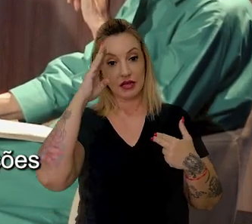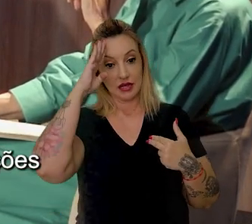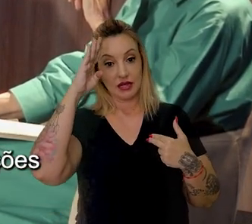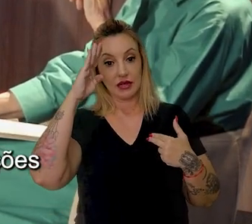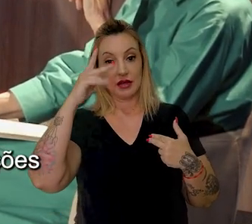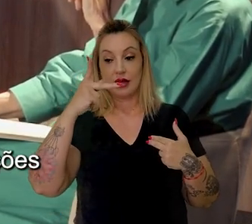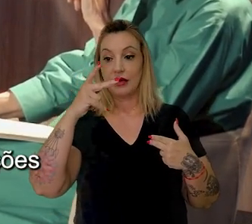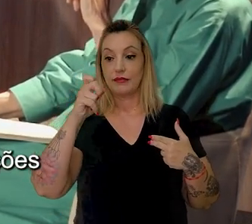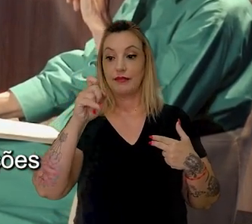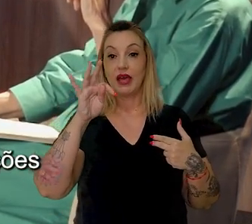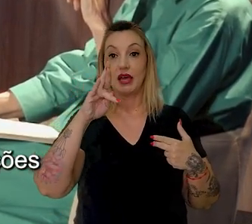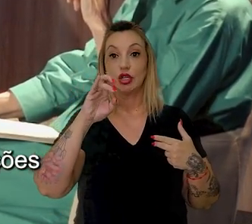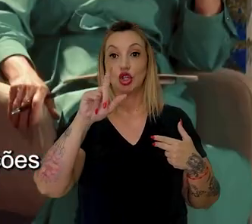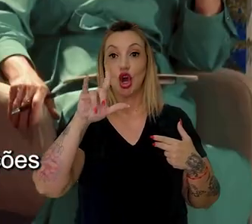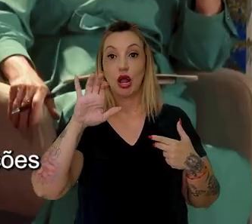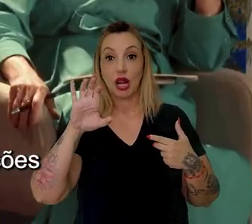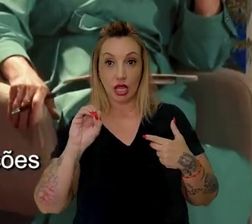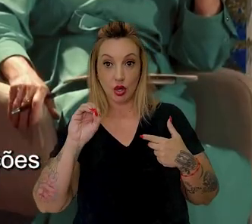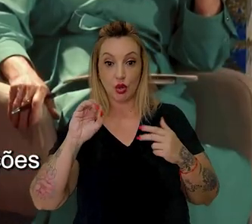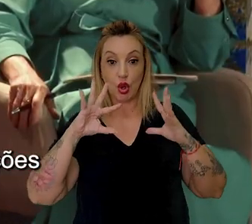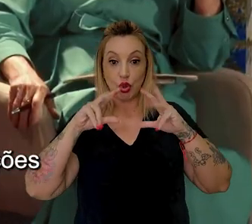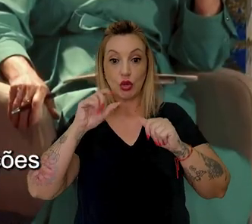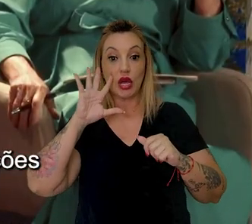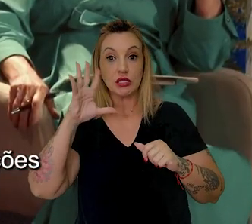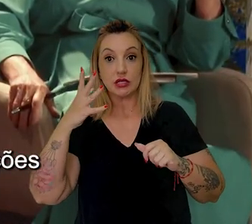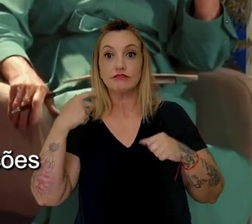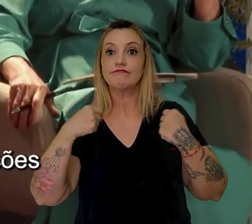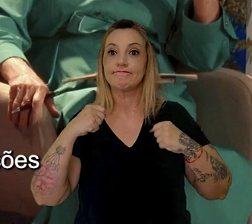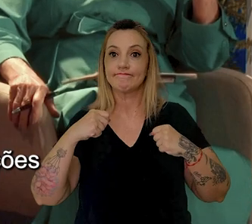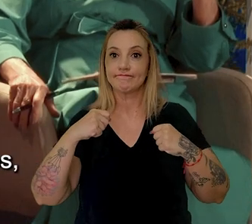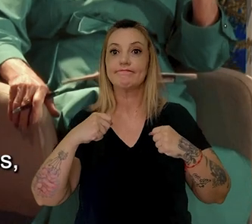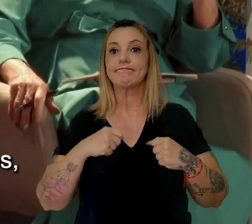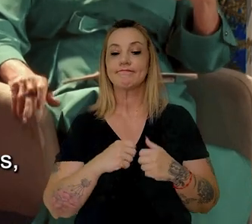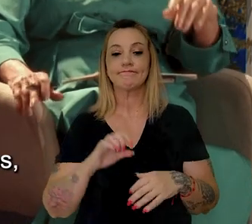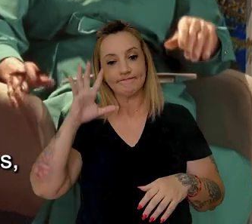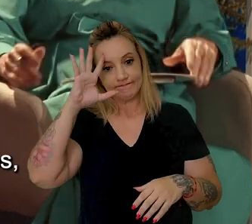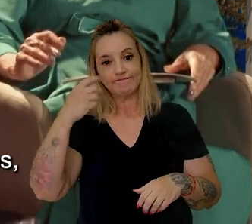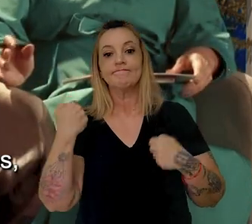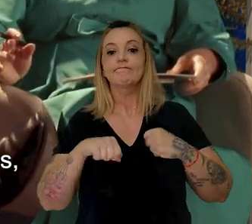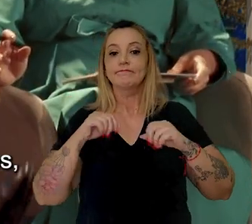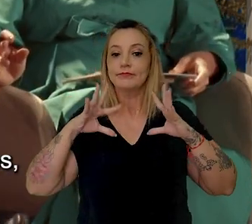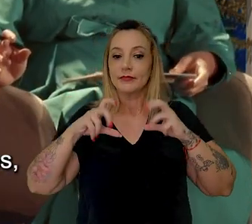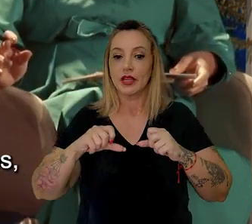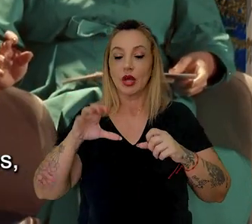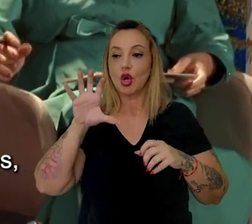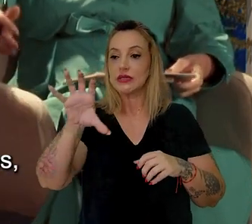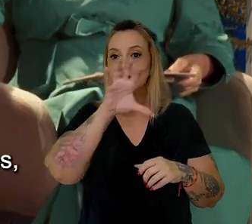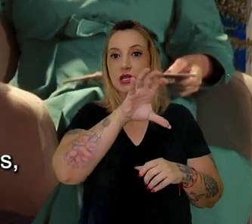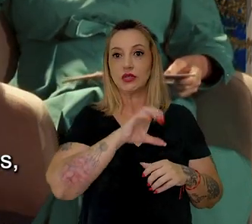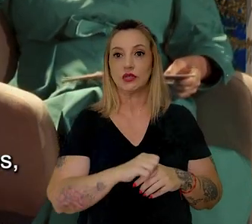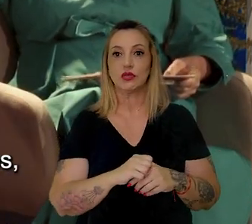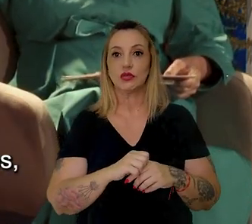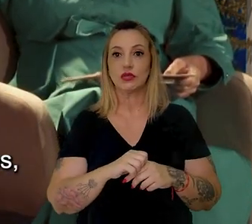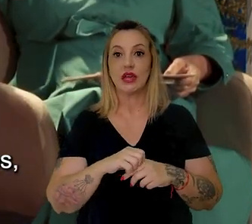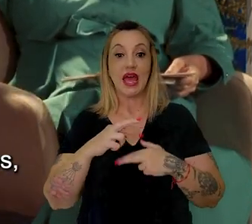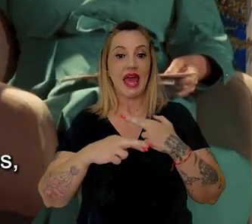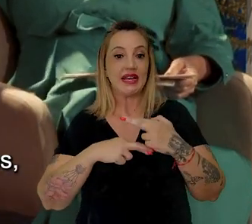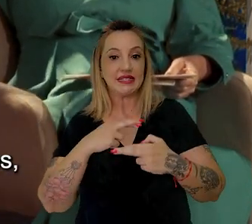questão do petróleo e todas as ações têm que ser tomadas né te esse que todas Tod todas em todos os setores